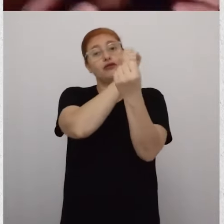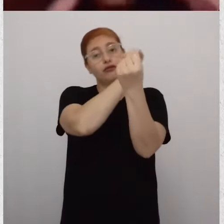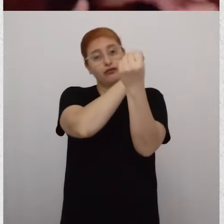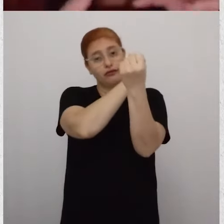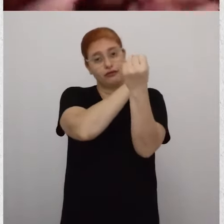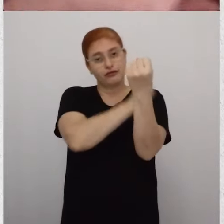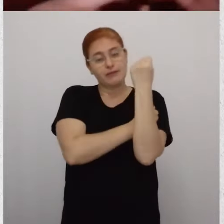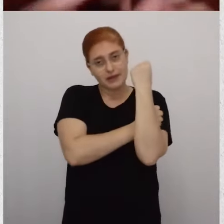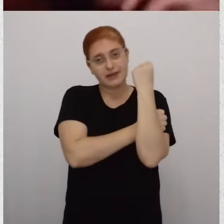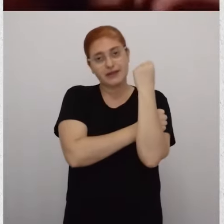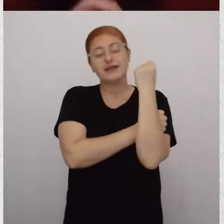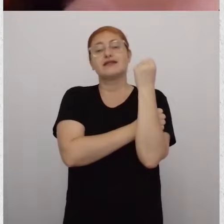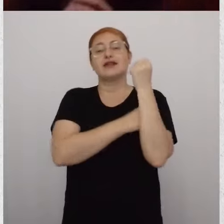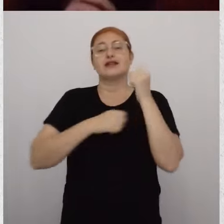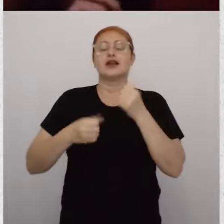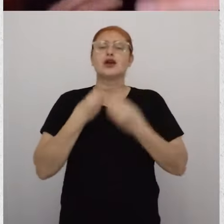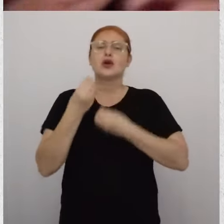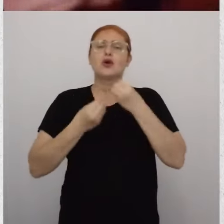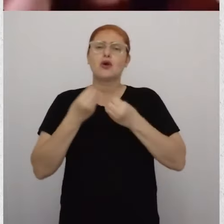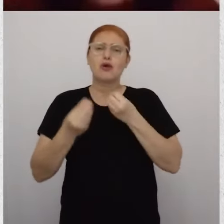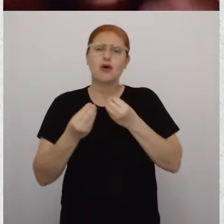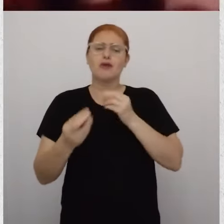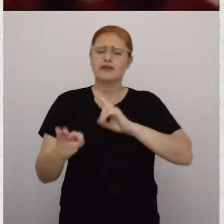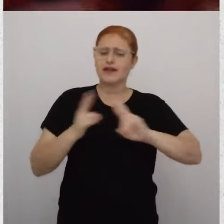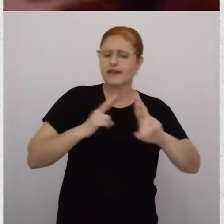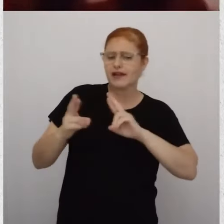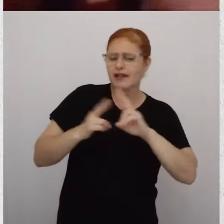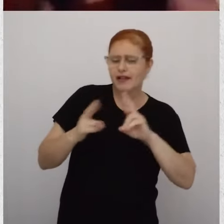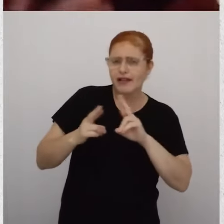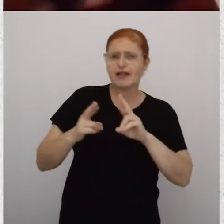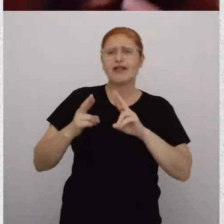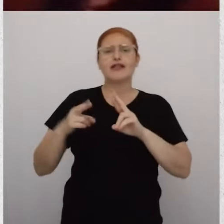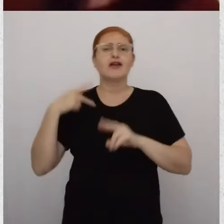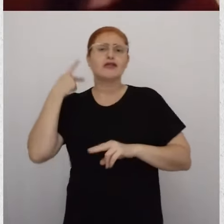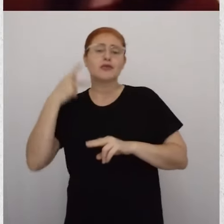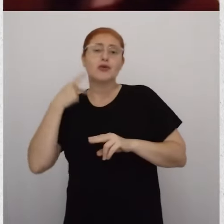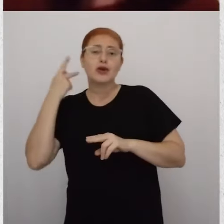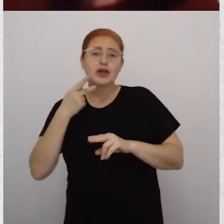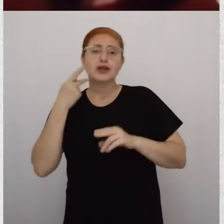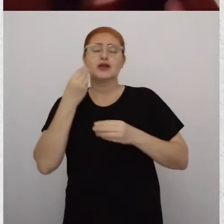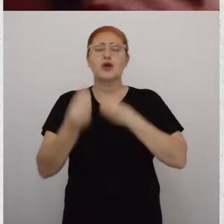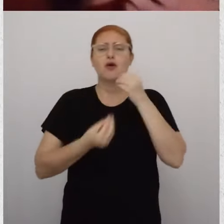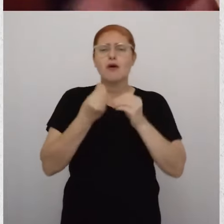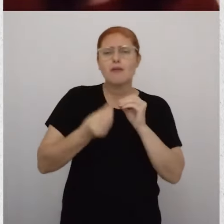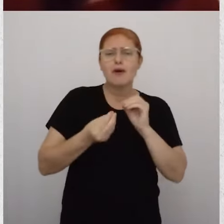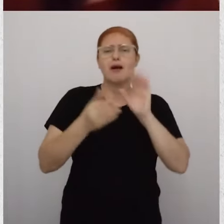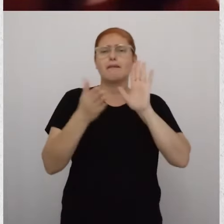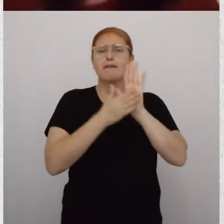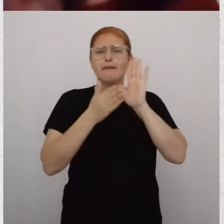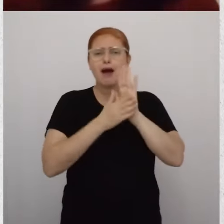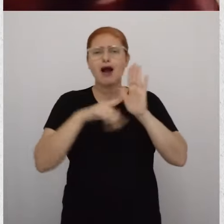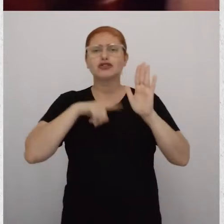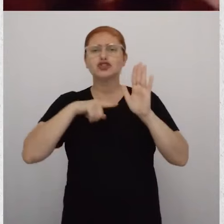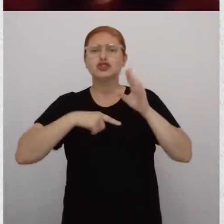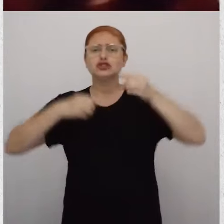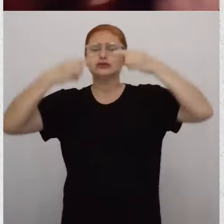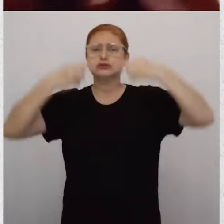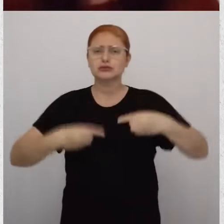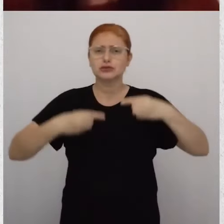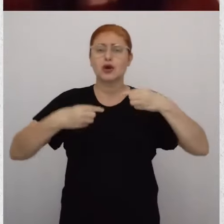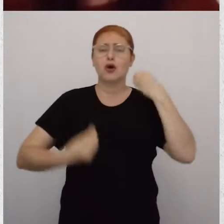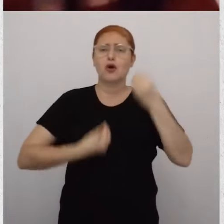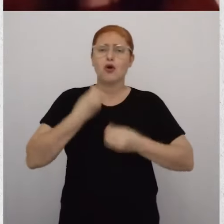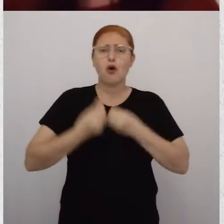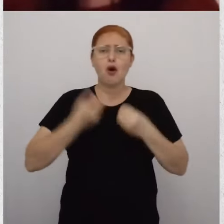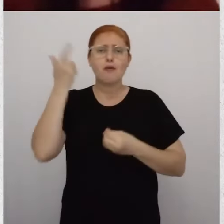que os movimentos feministas se relacionam com outras forças políticas, quais eram as pautas que estavam sendo disputadas, enfim, onde é que se